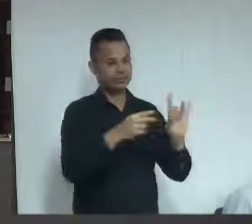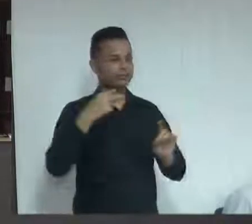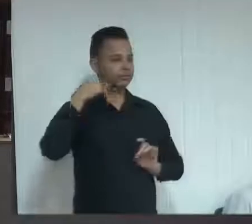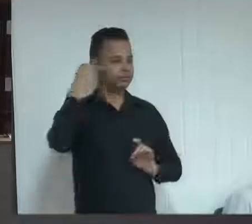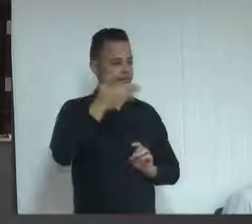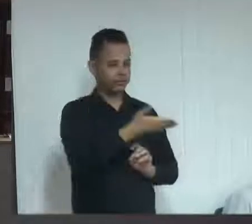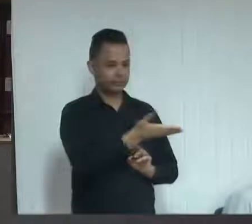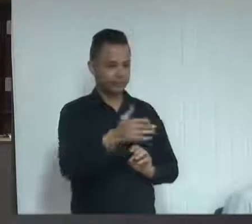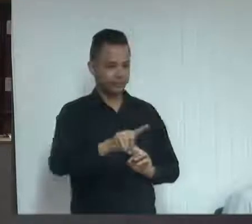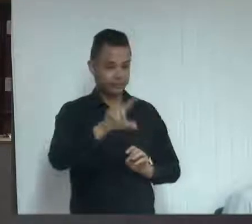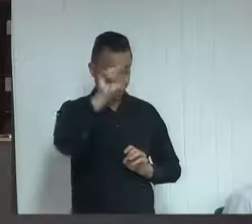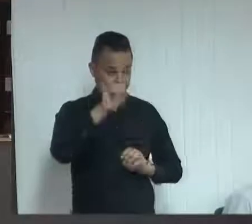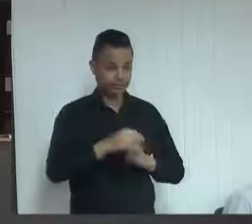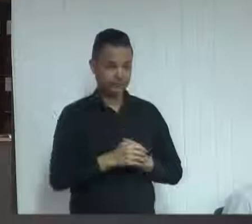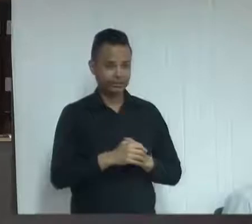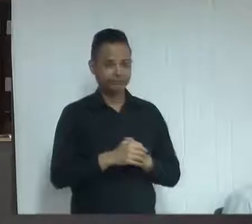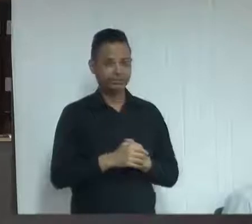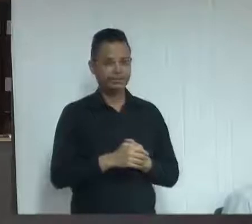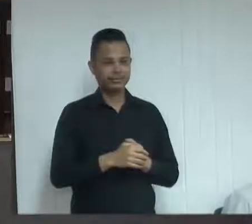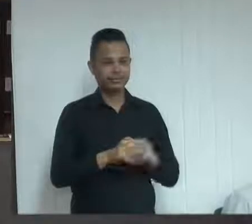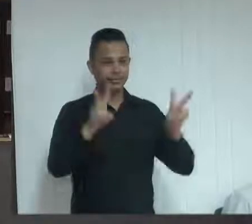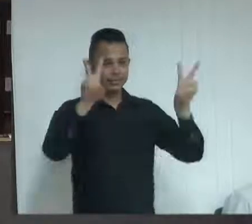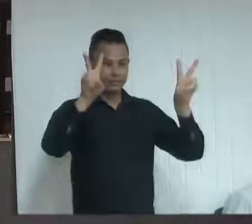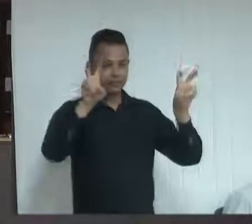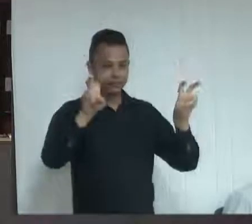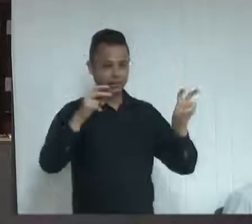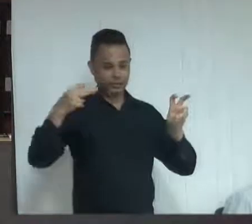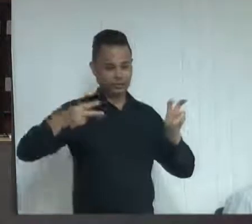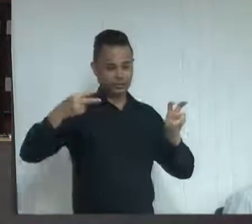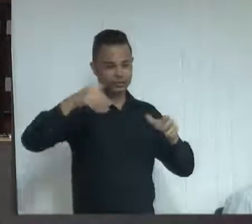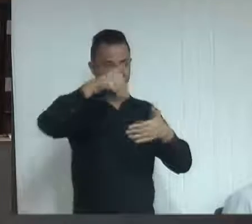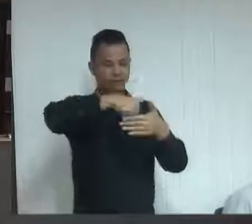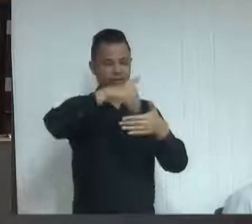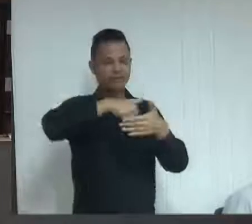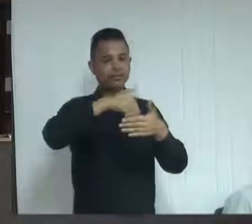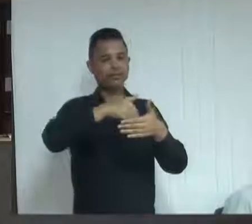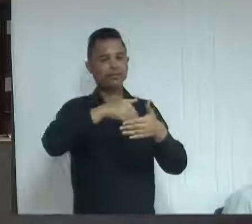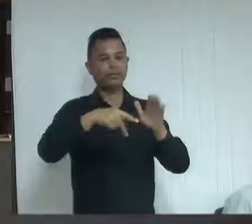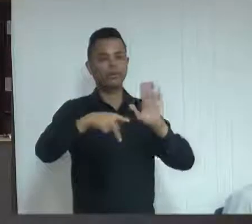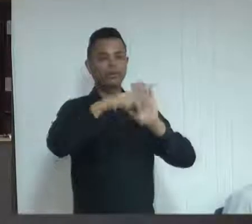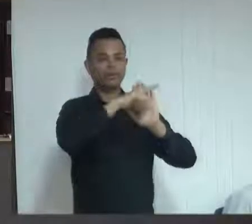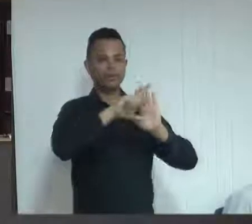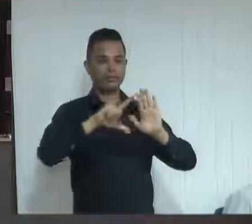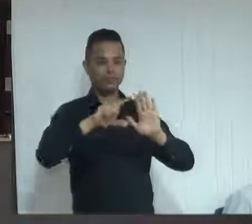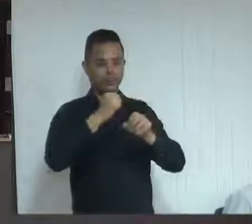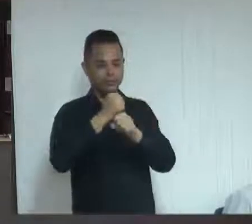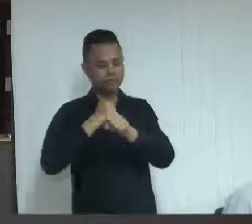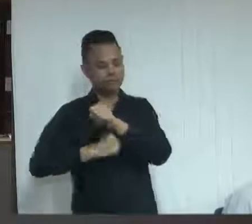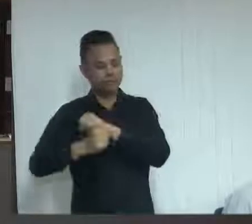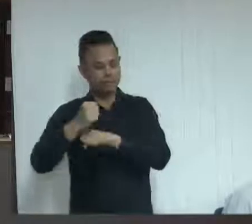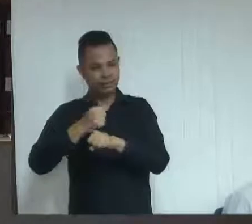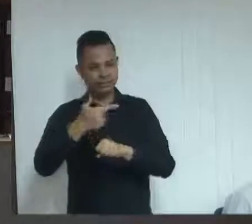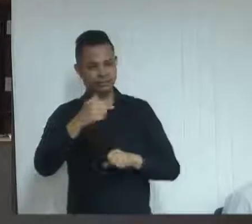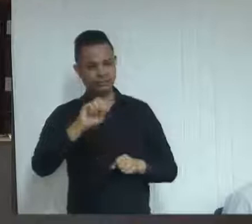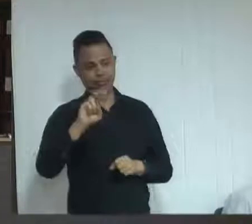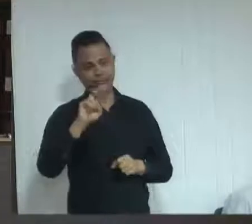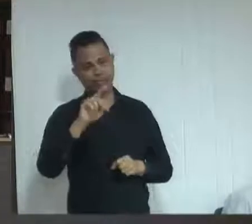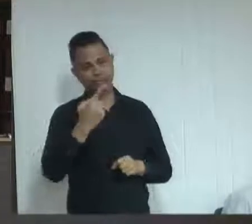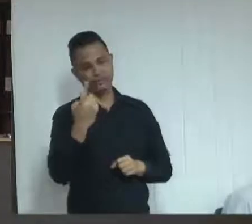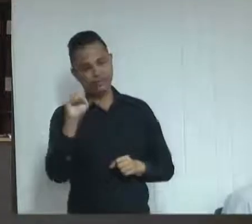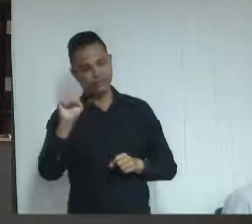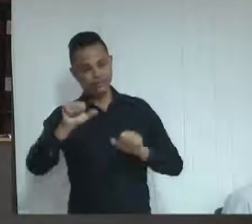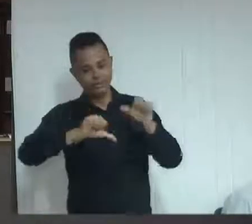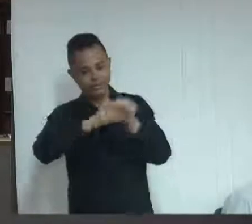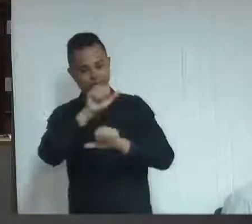vereadores. Segunda discussão e votação. Projeto de Lei Complementar número 1/2018. Dispõe sobre a alteração da Lei